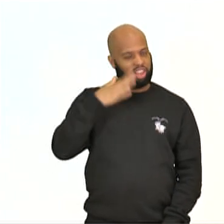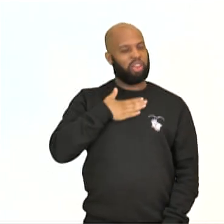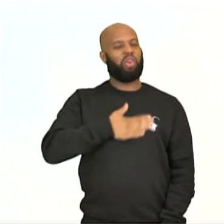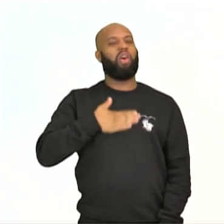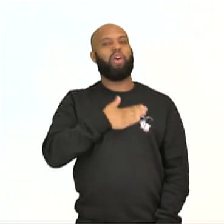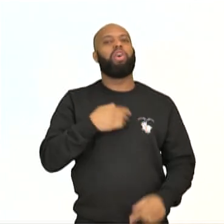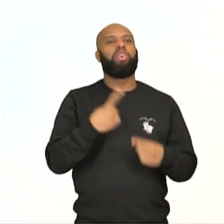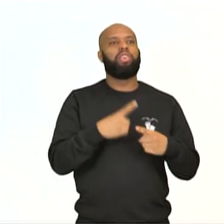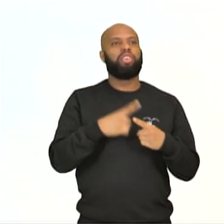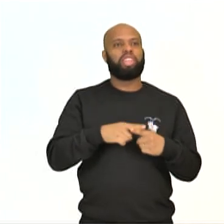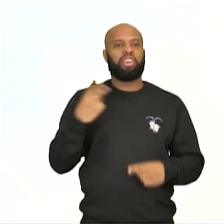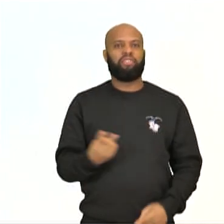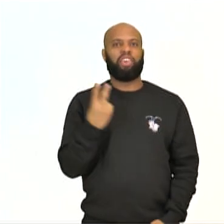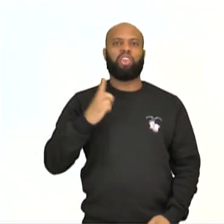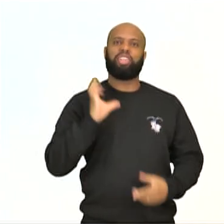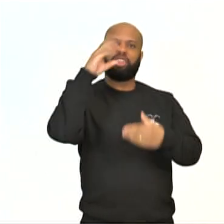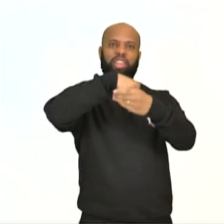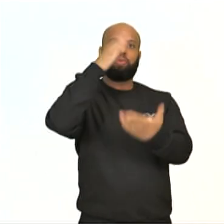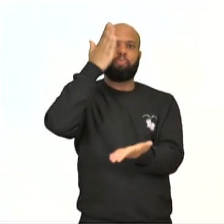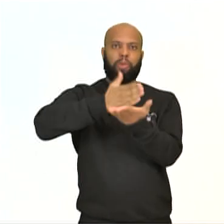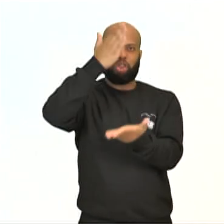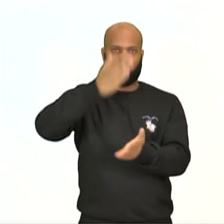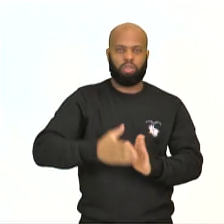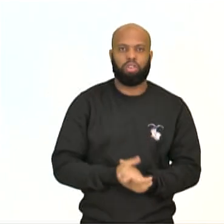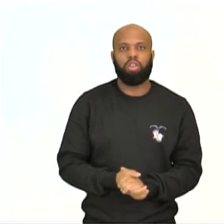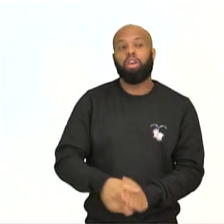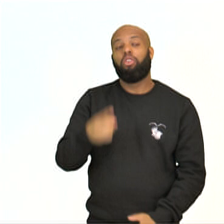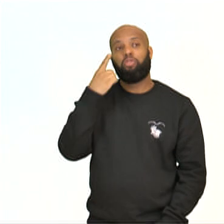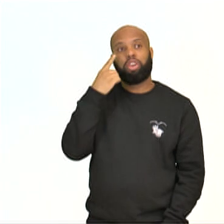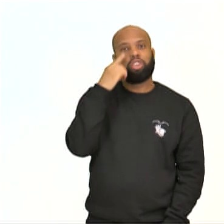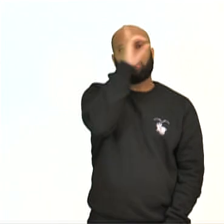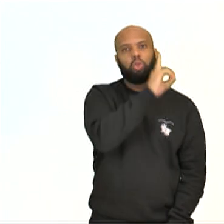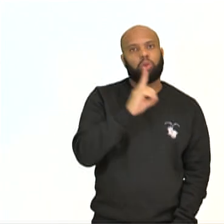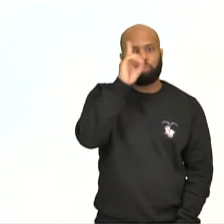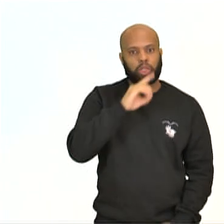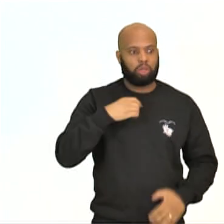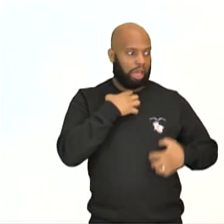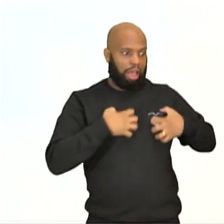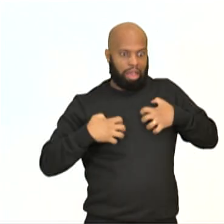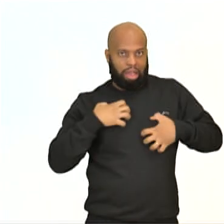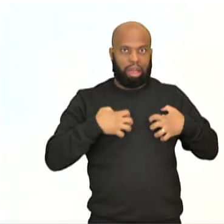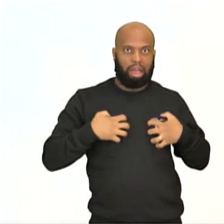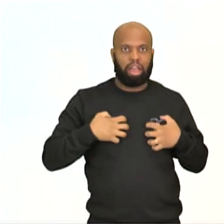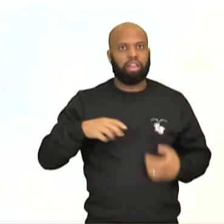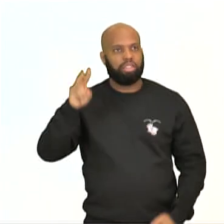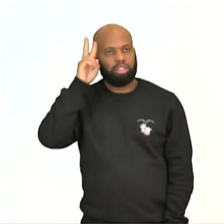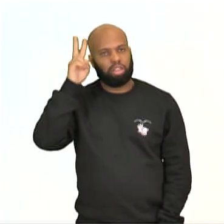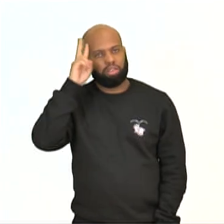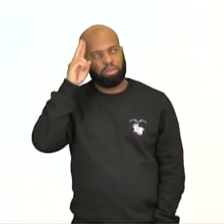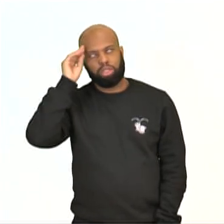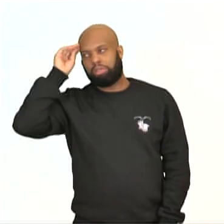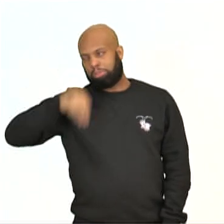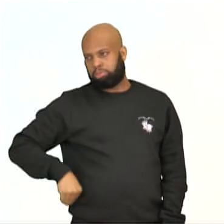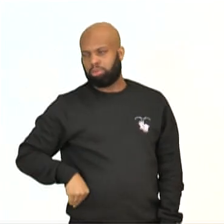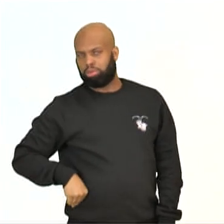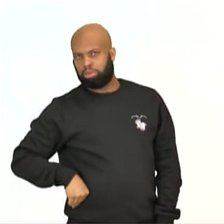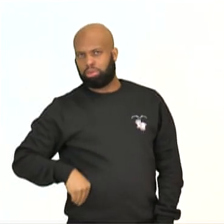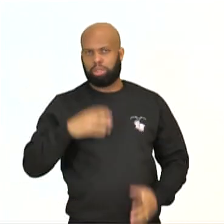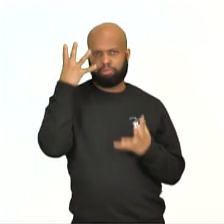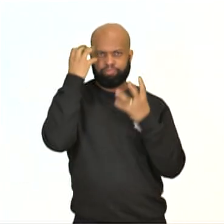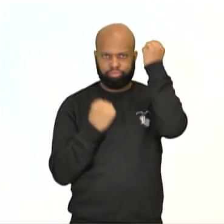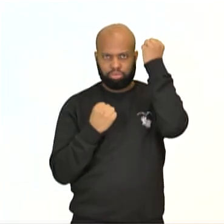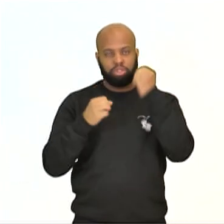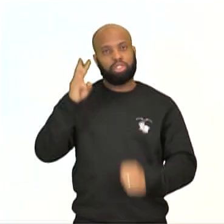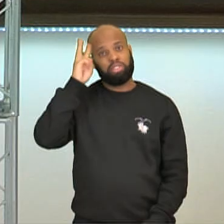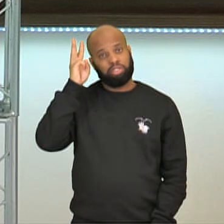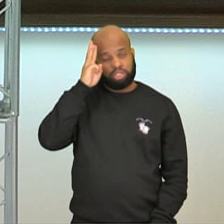preferido, porque a virtude está no meio. Então aqui, lá no domingo, ele se sentiu apavorado. Na segunda, ele estava mal-humorado. Na terça-feira,